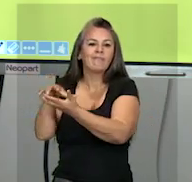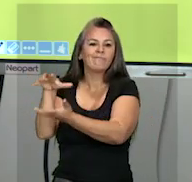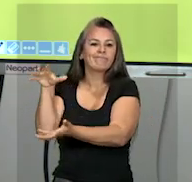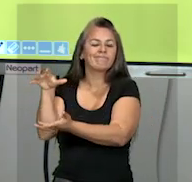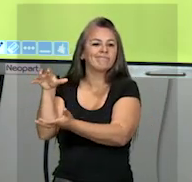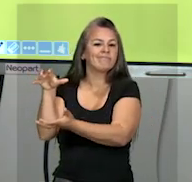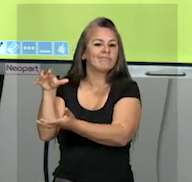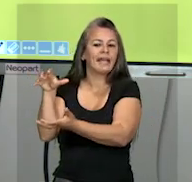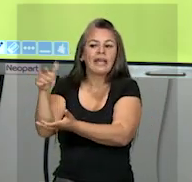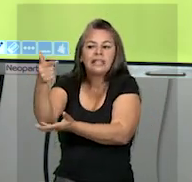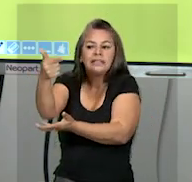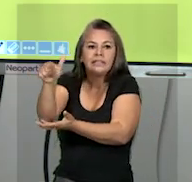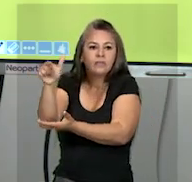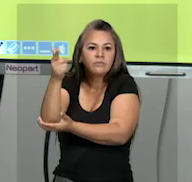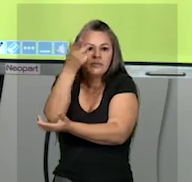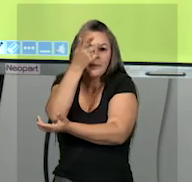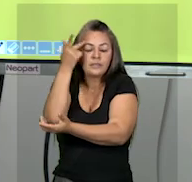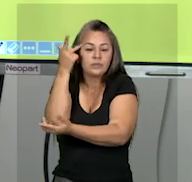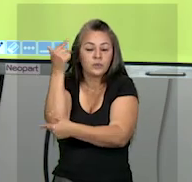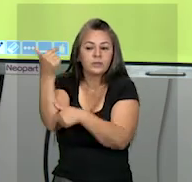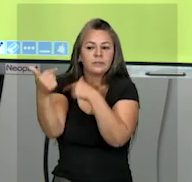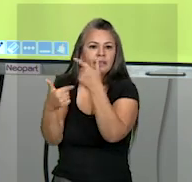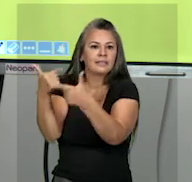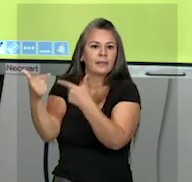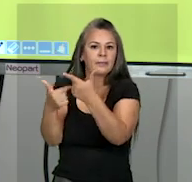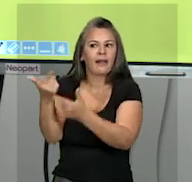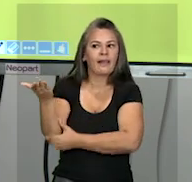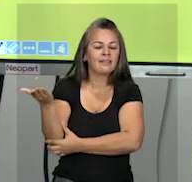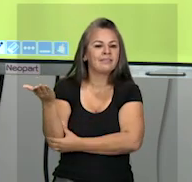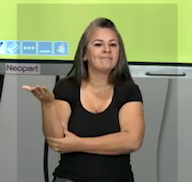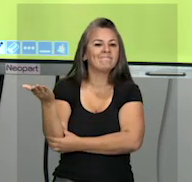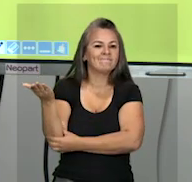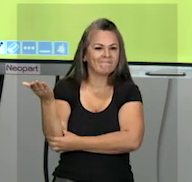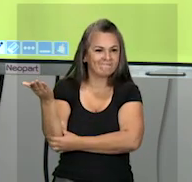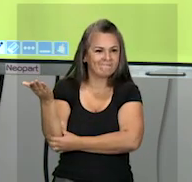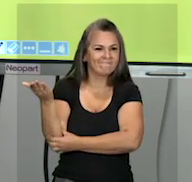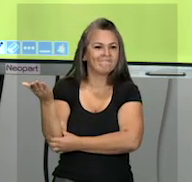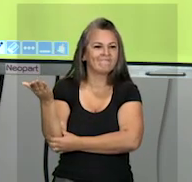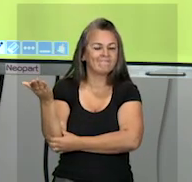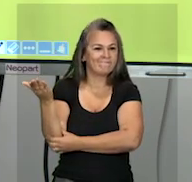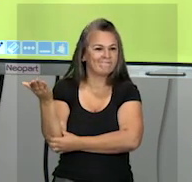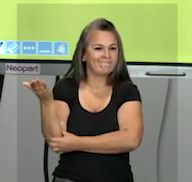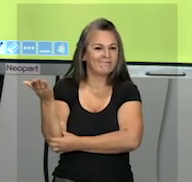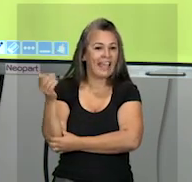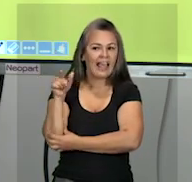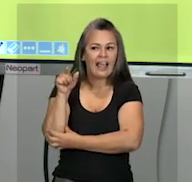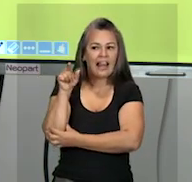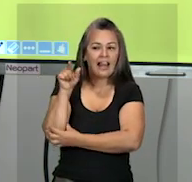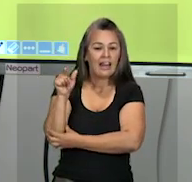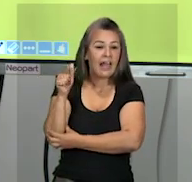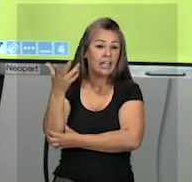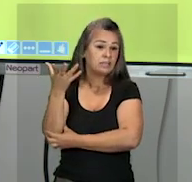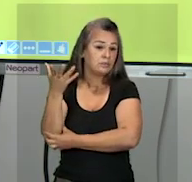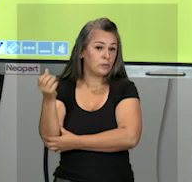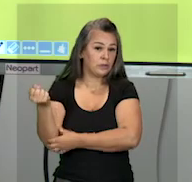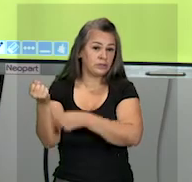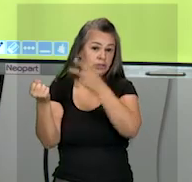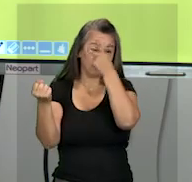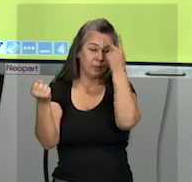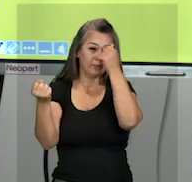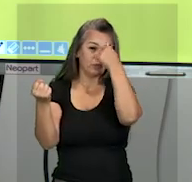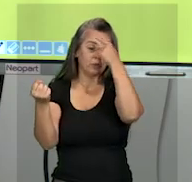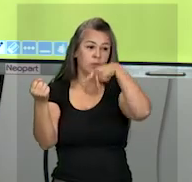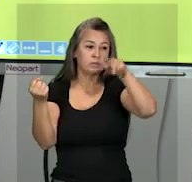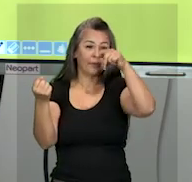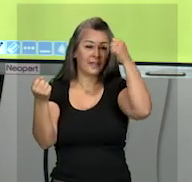tendo japoneses mais novos para repor essa população. O Japão é um país extremamente fechado para a imigração, não é muito receptivo para imigrantes, e com